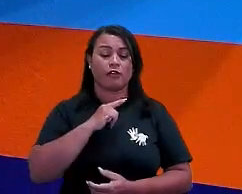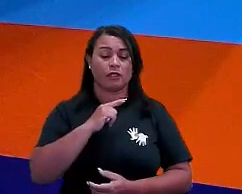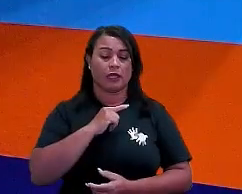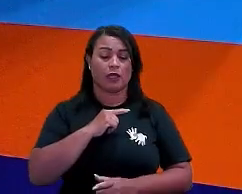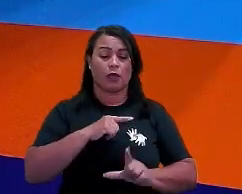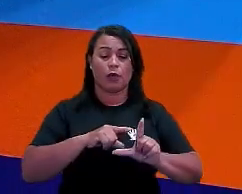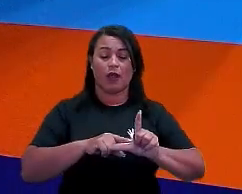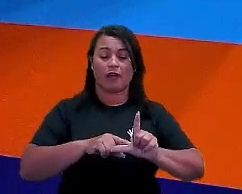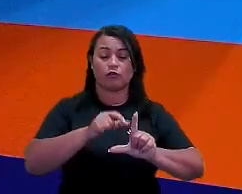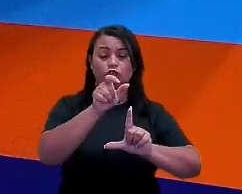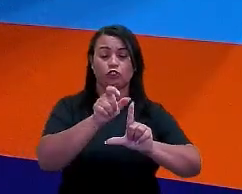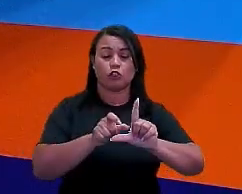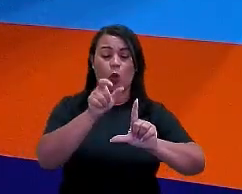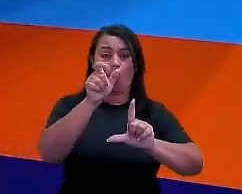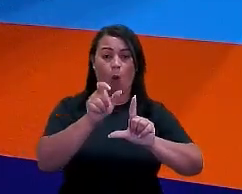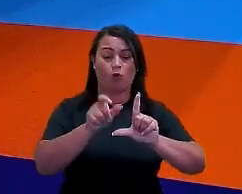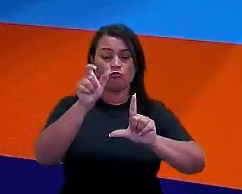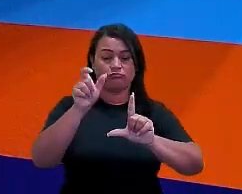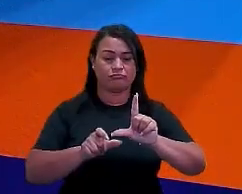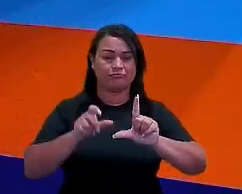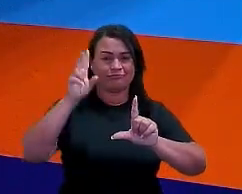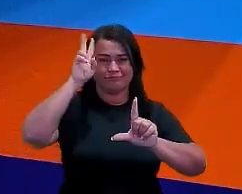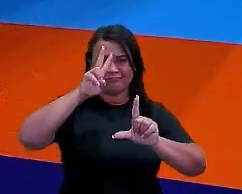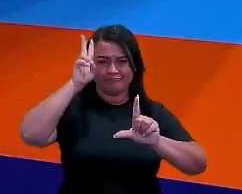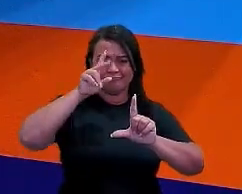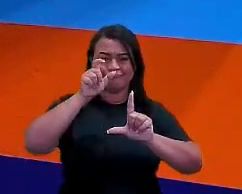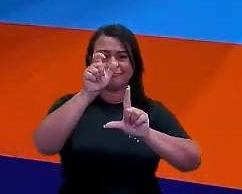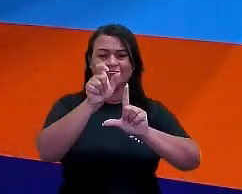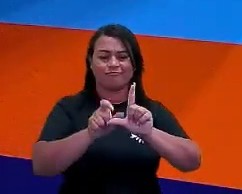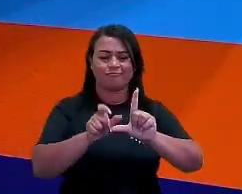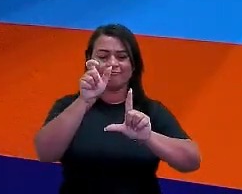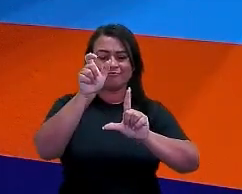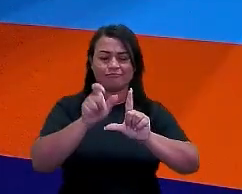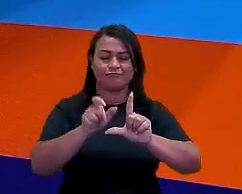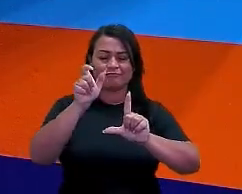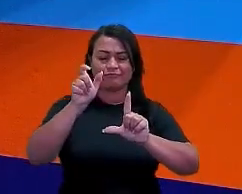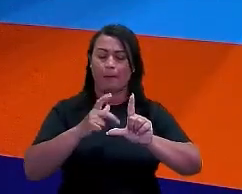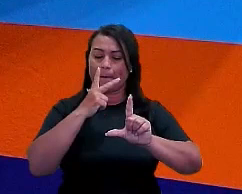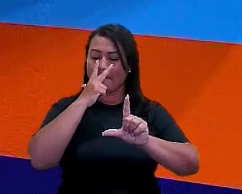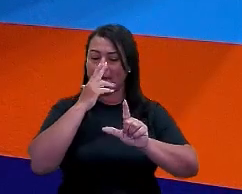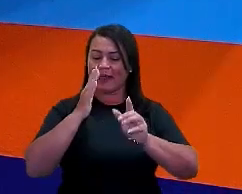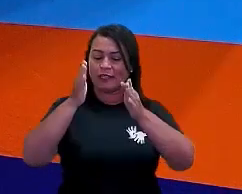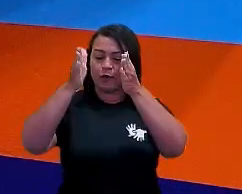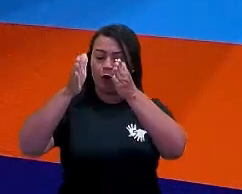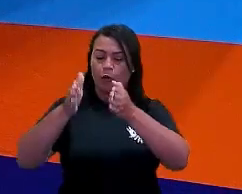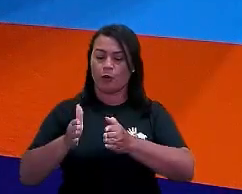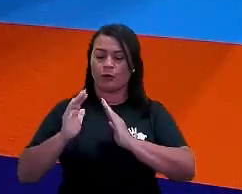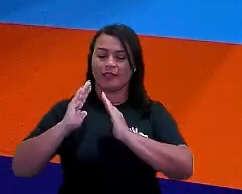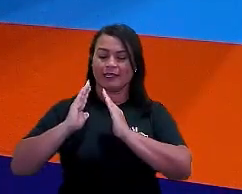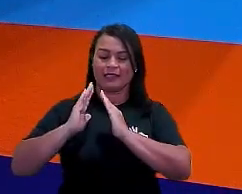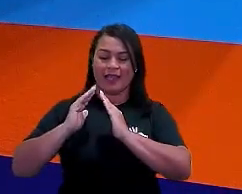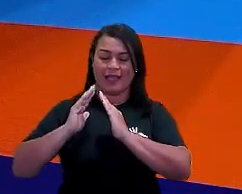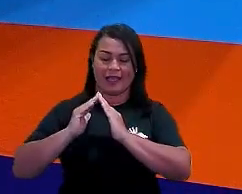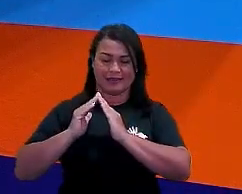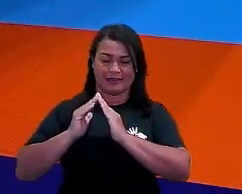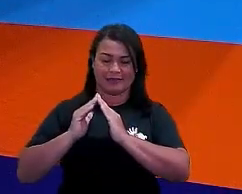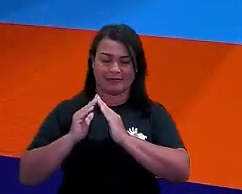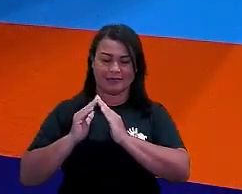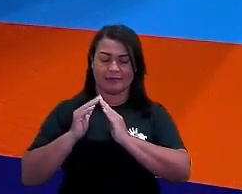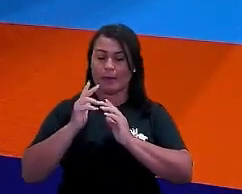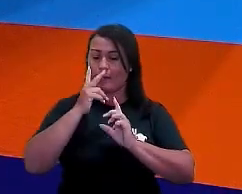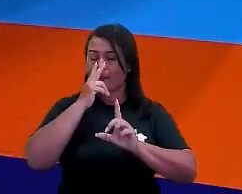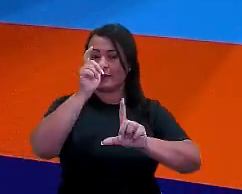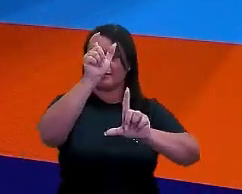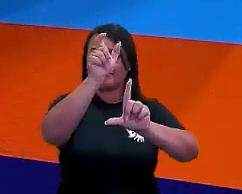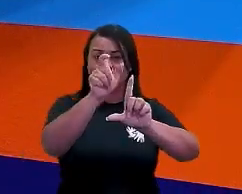o gráfico de coluna, lembra? Que parece a coluna da casa, por isso que a gente chama ele de gráfico de coluna.